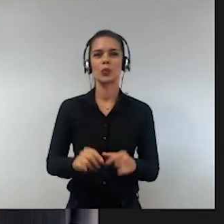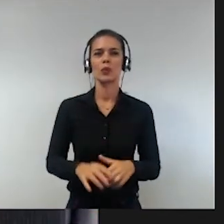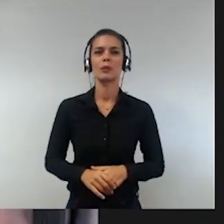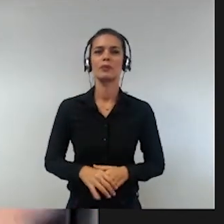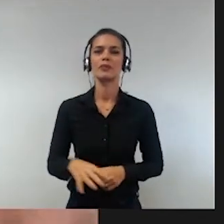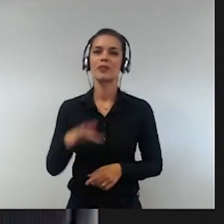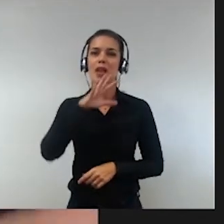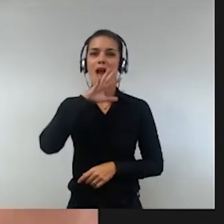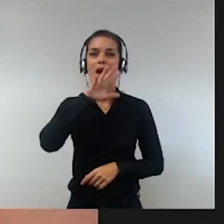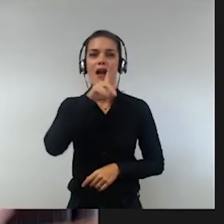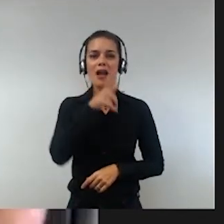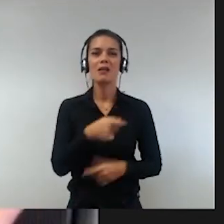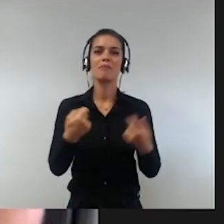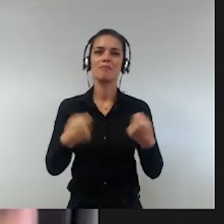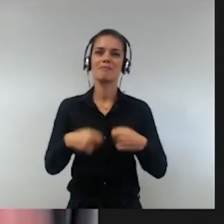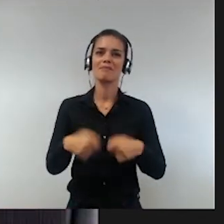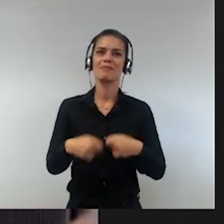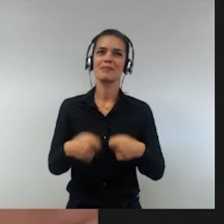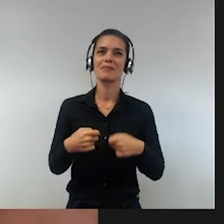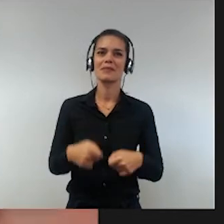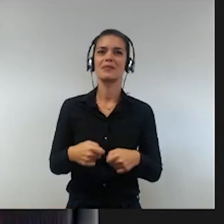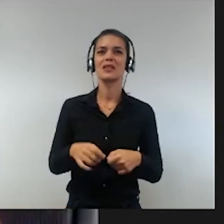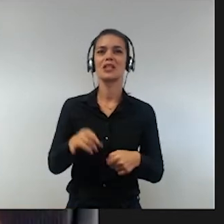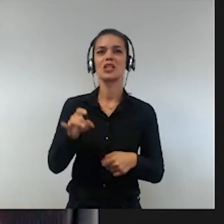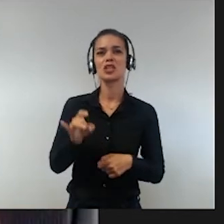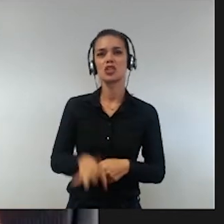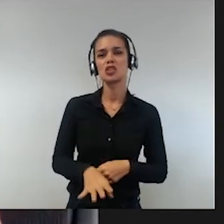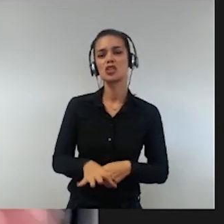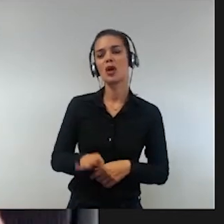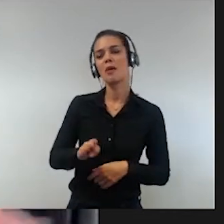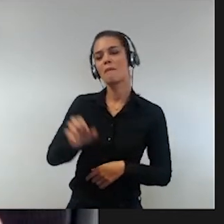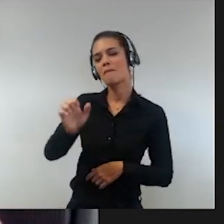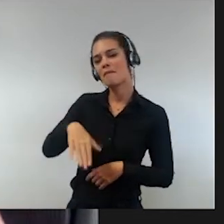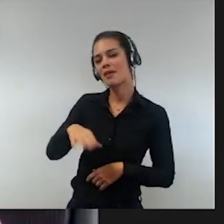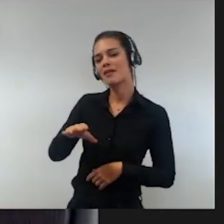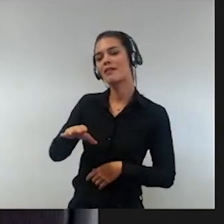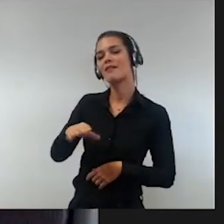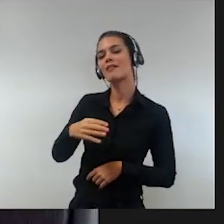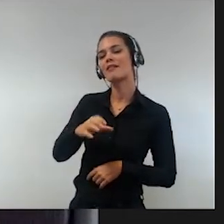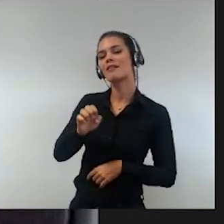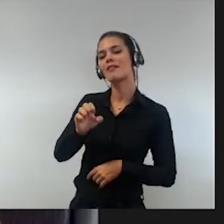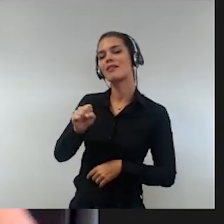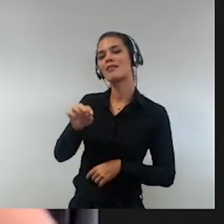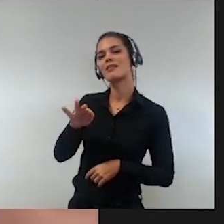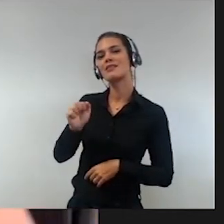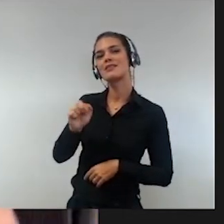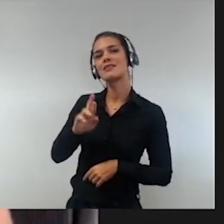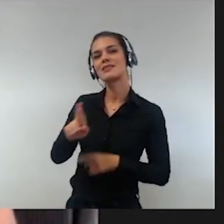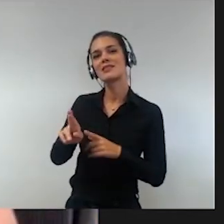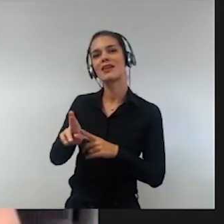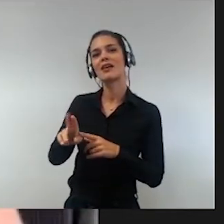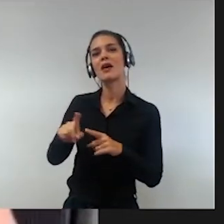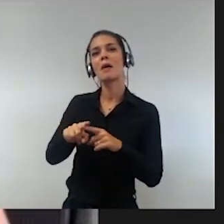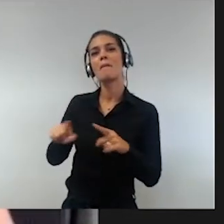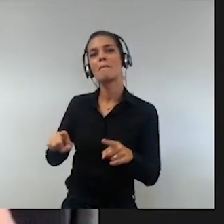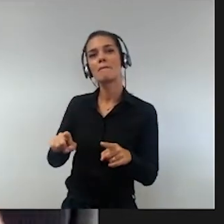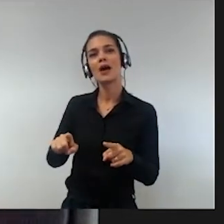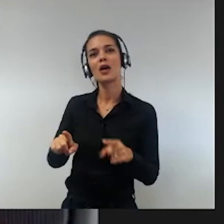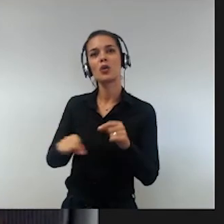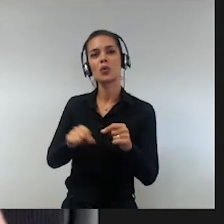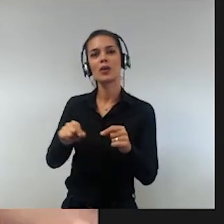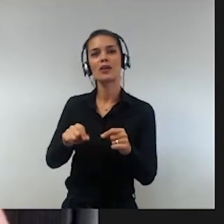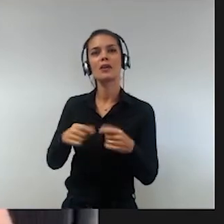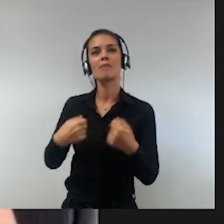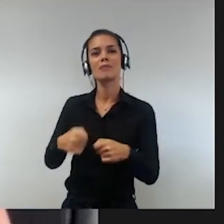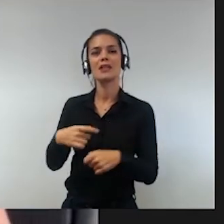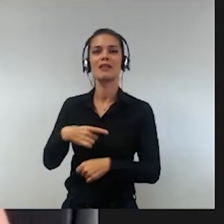o animal tem que ser tratado somente pelo âmbito do bem-estar, quando o bem-estar animal não existe sem a